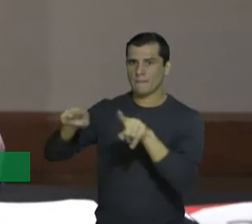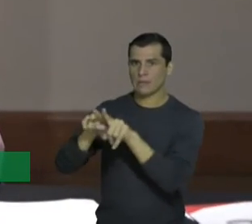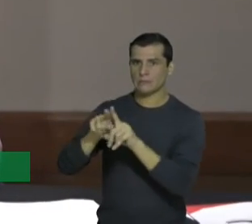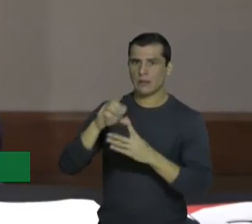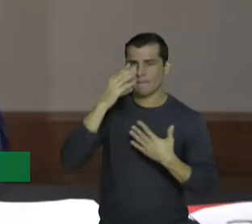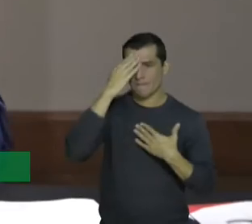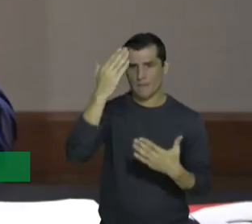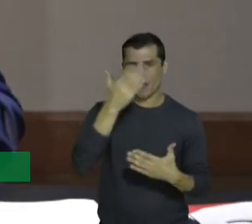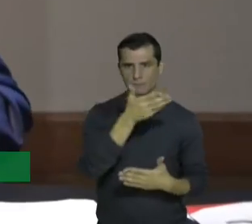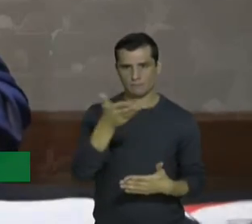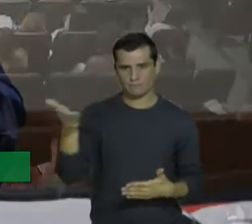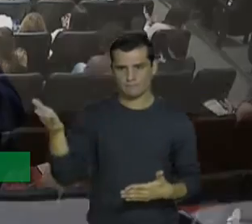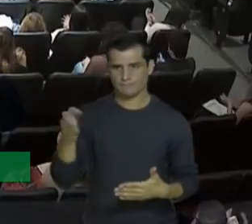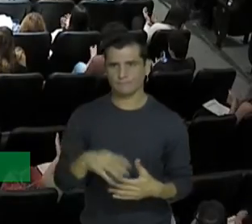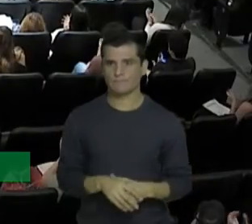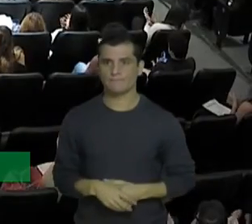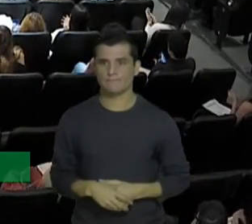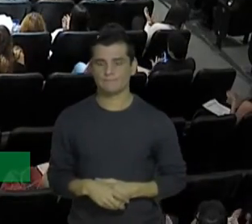a todos